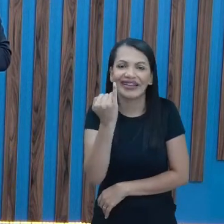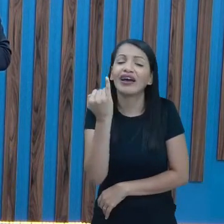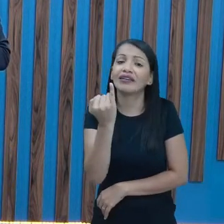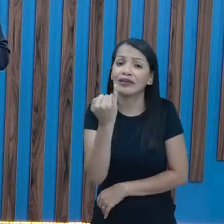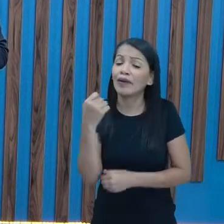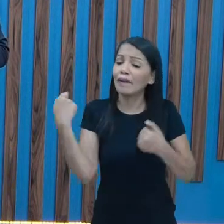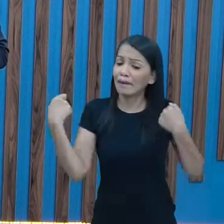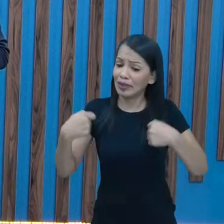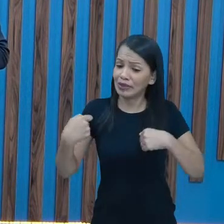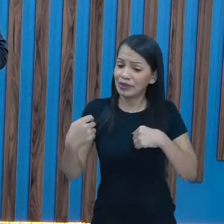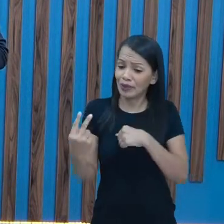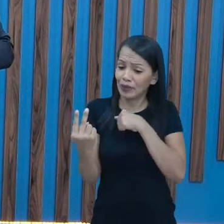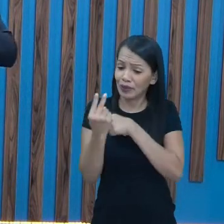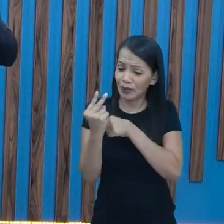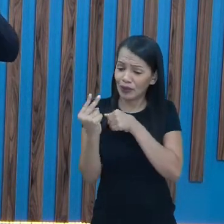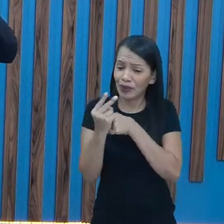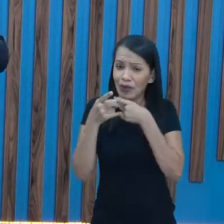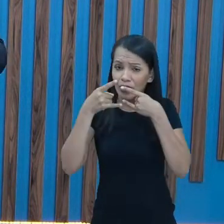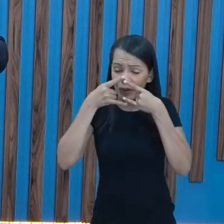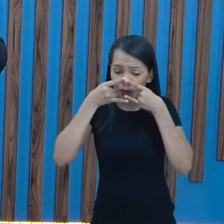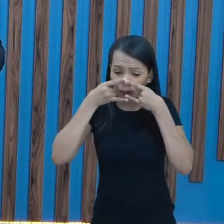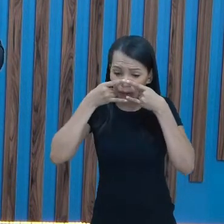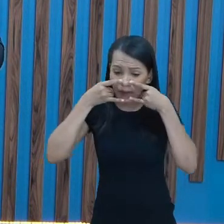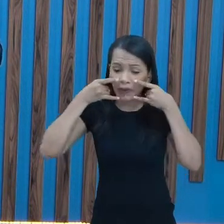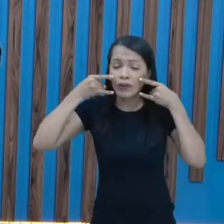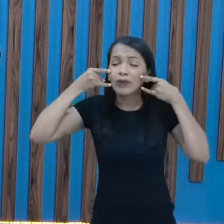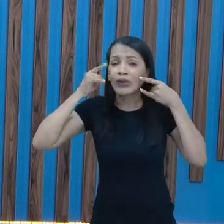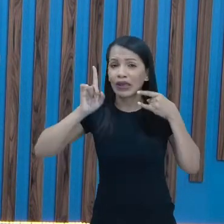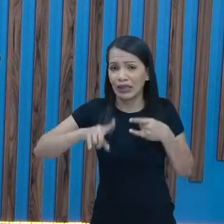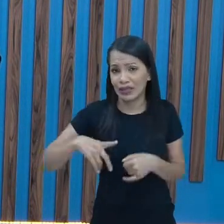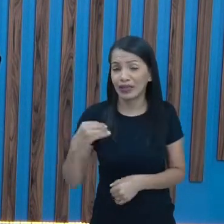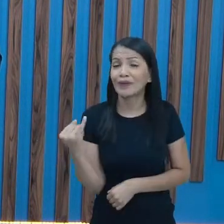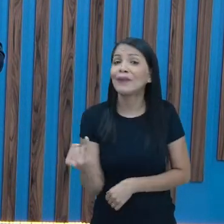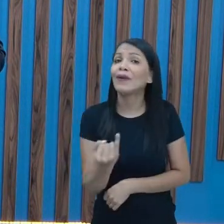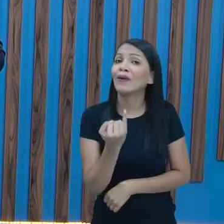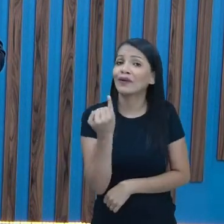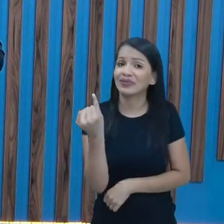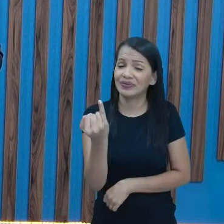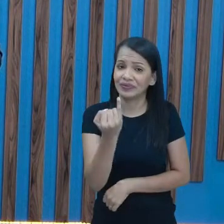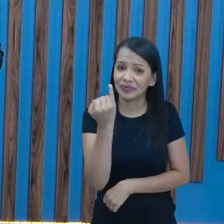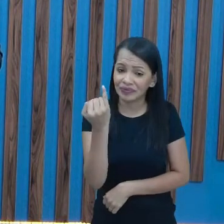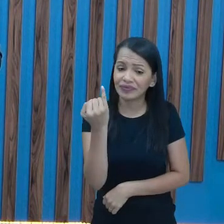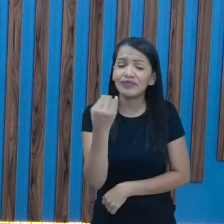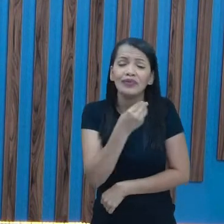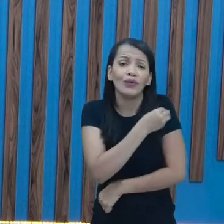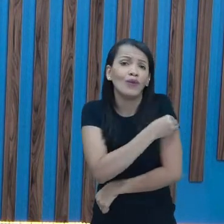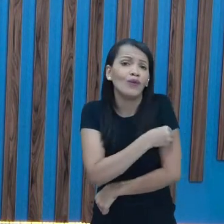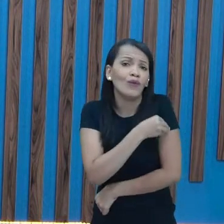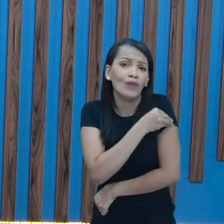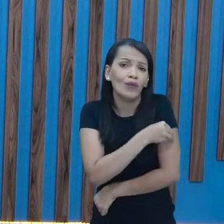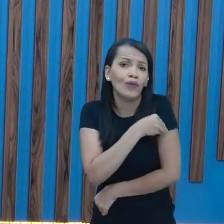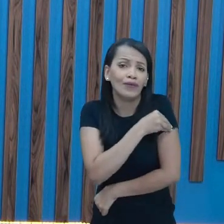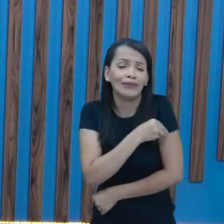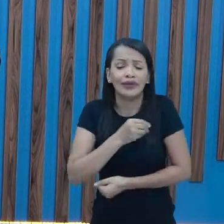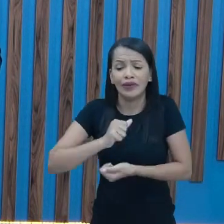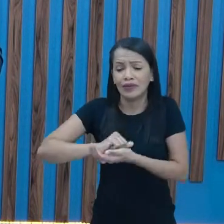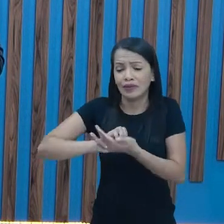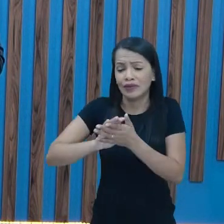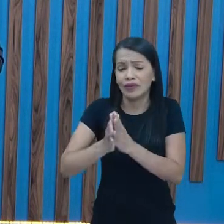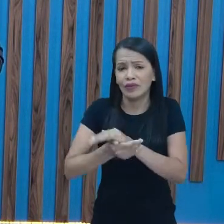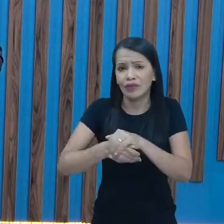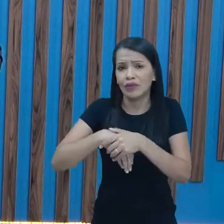andarmos com as máscaras. É importante andarmos com álcool em gel, limparmos a mão